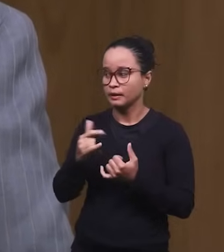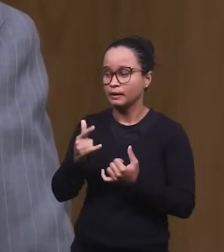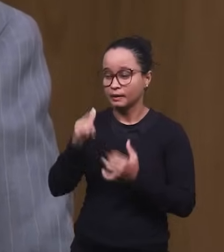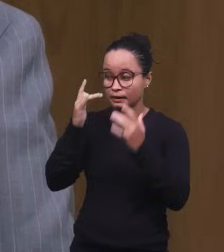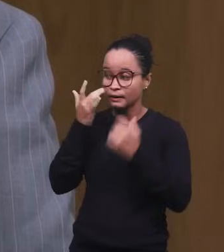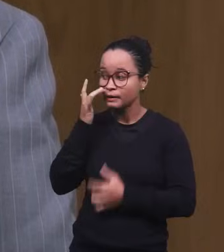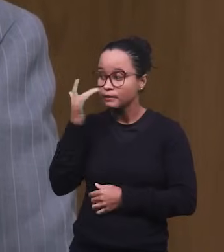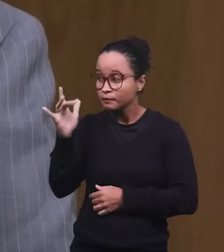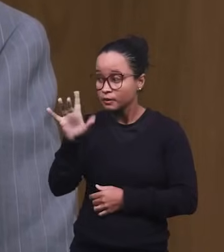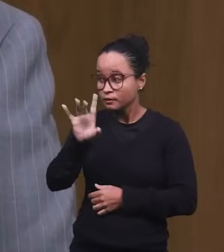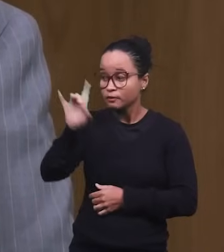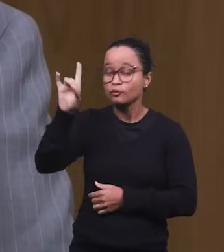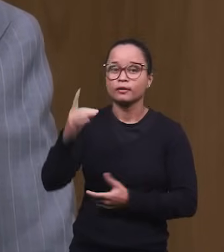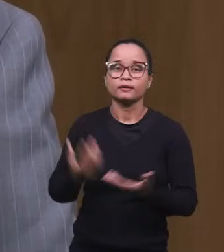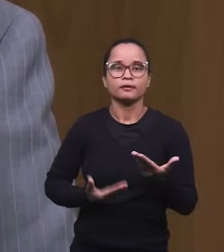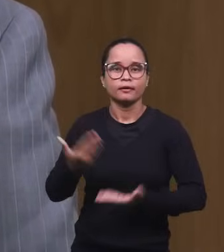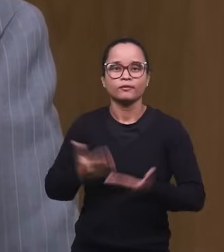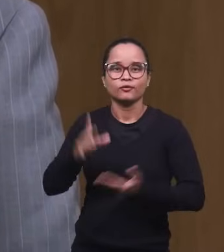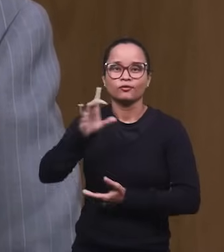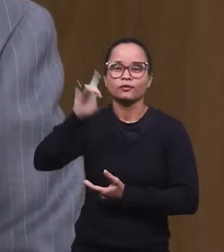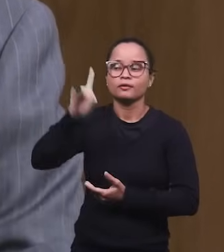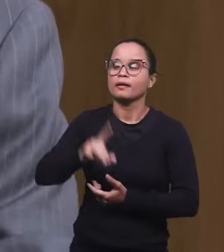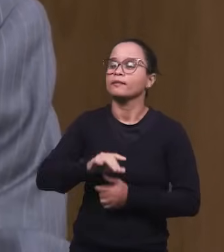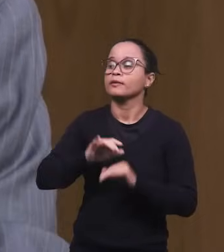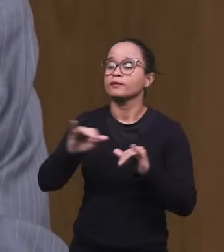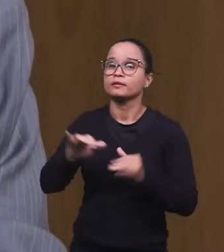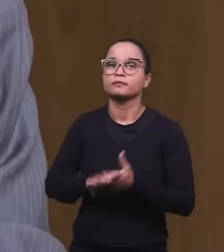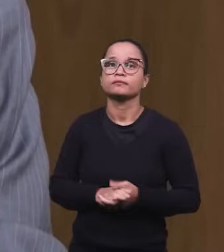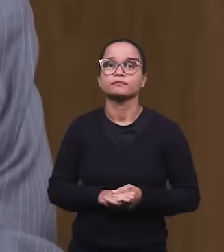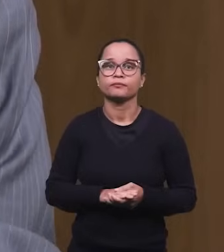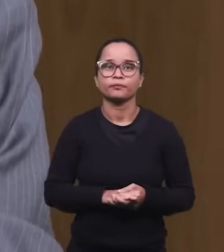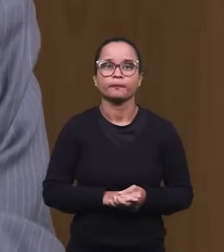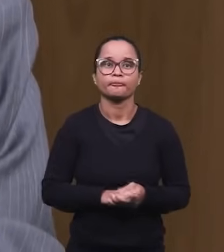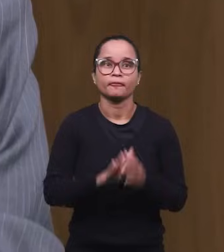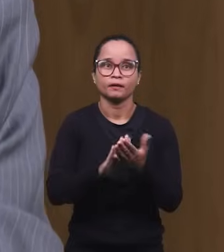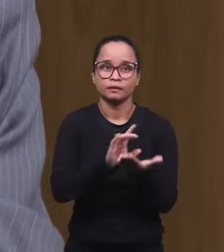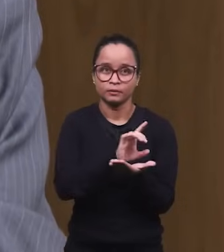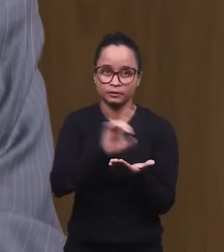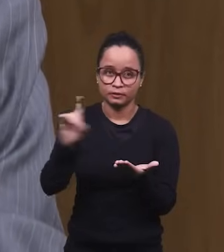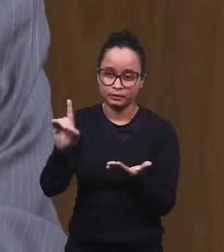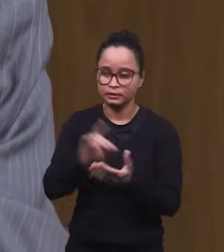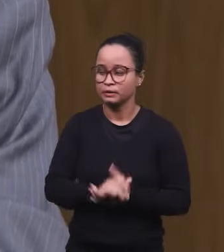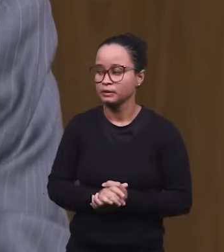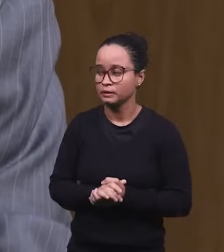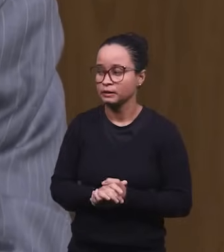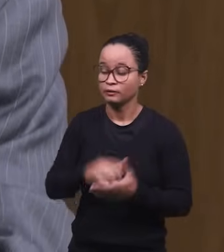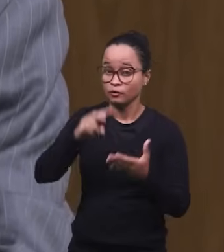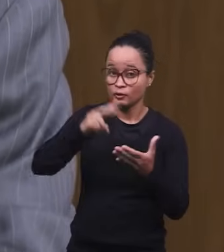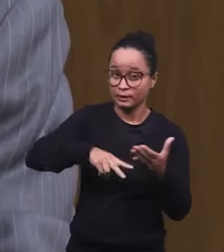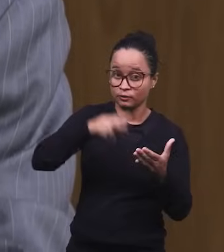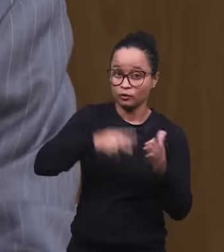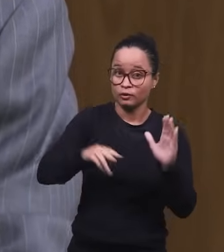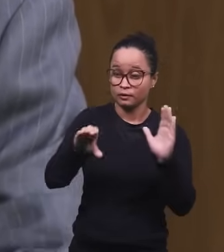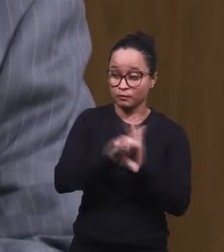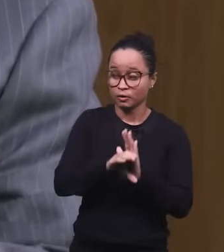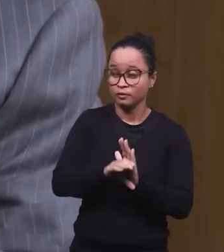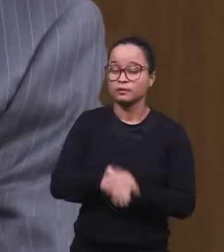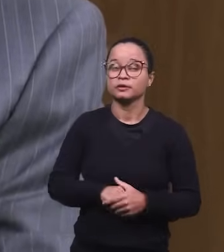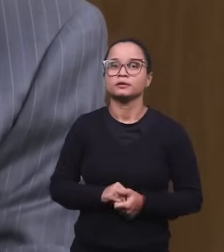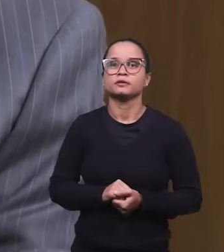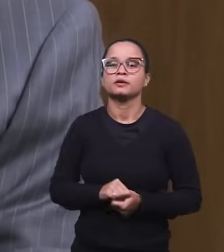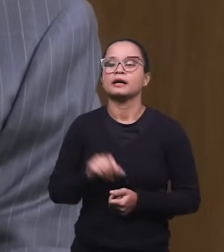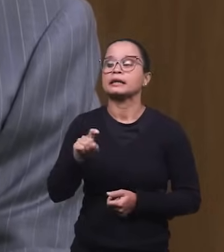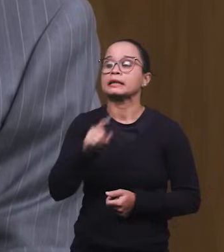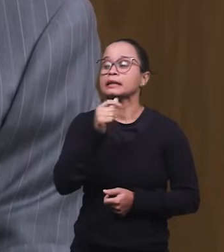Deus. Ela era uma serva de Deus. E ela vai mencionar, isso vai ser mencionado na palavra ao longo, os irmãos lendo o capítulo,